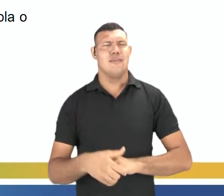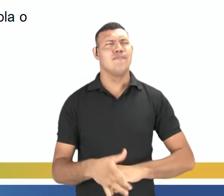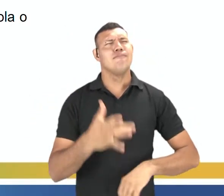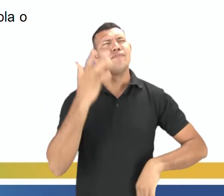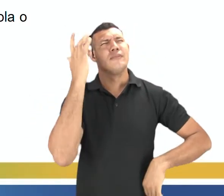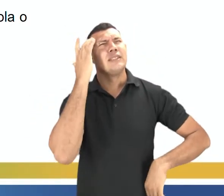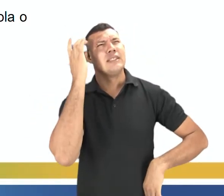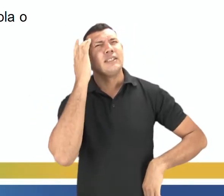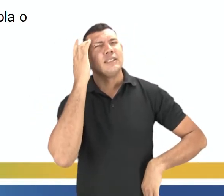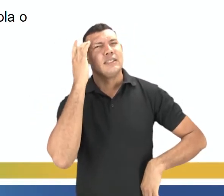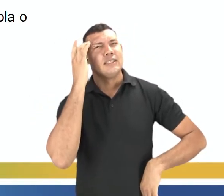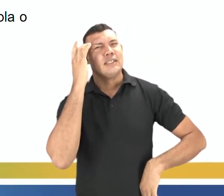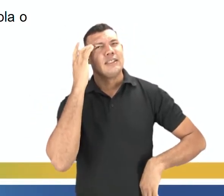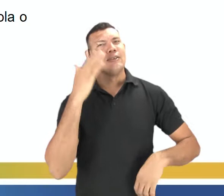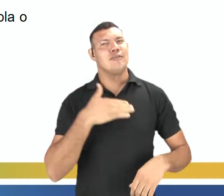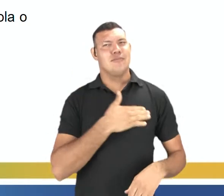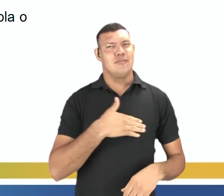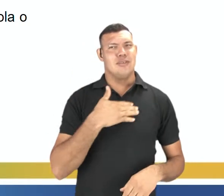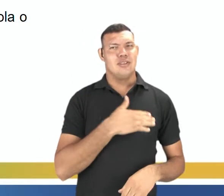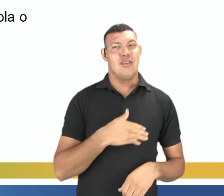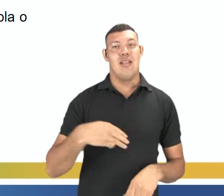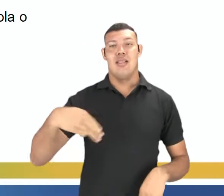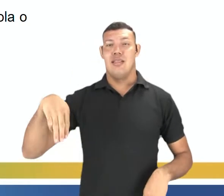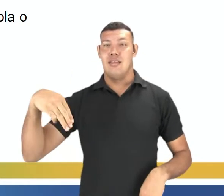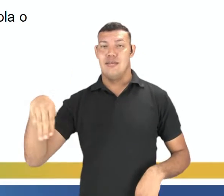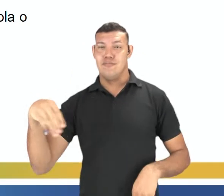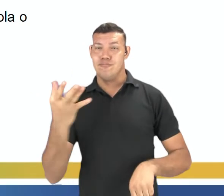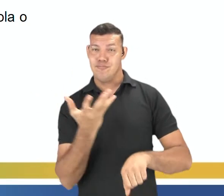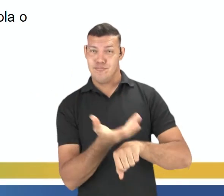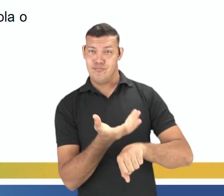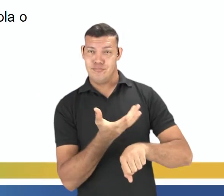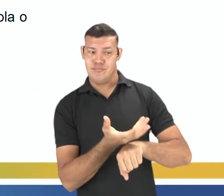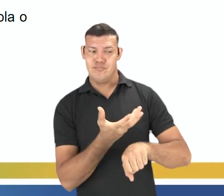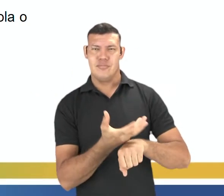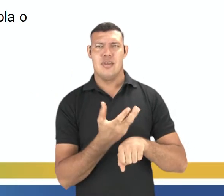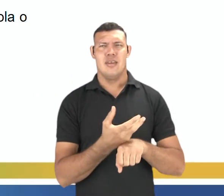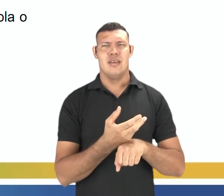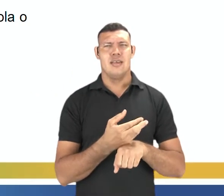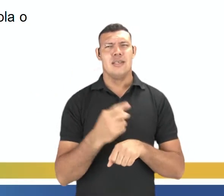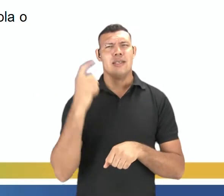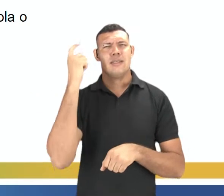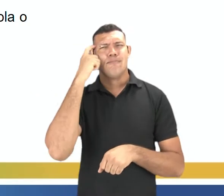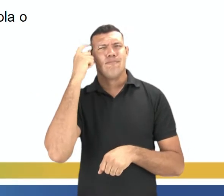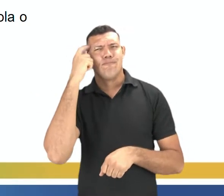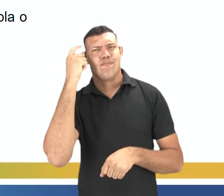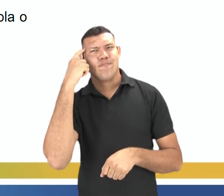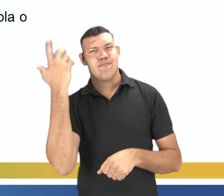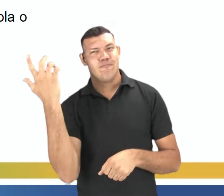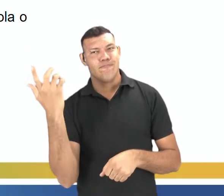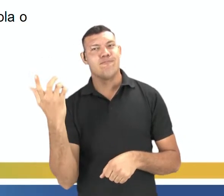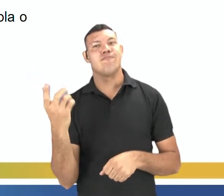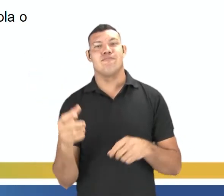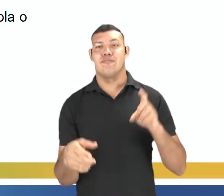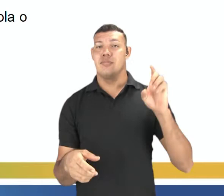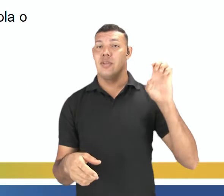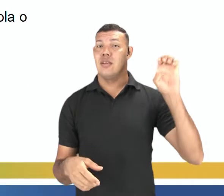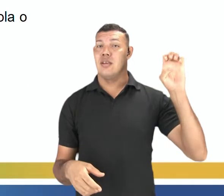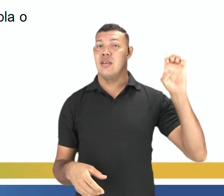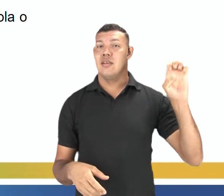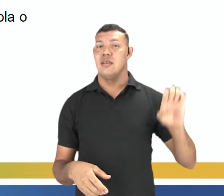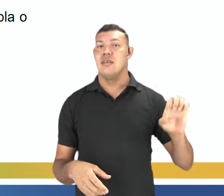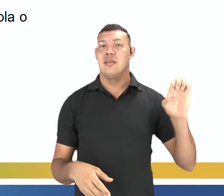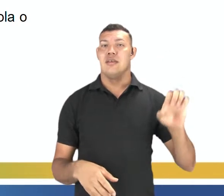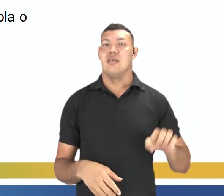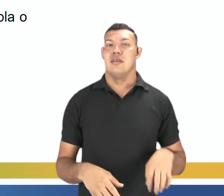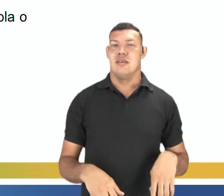pessoas que gostam mais de matemática, são mais racionais? Então, é o lado direito que está sendo